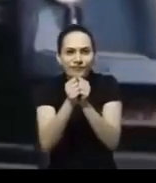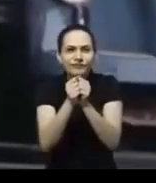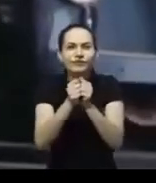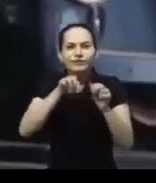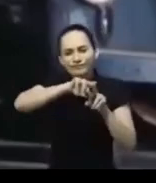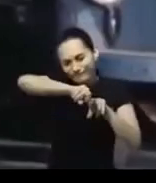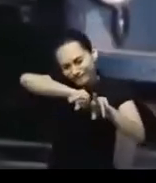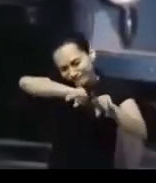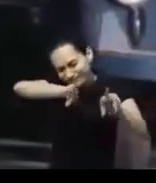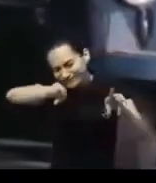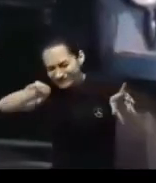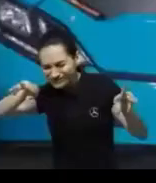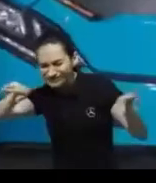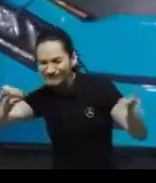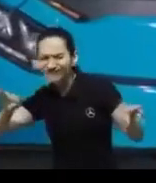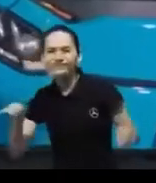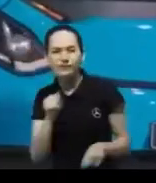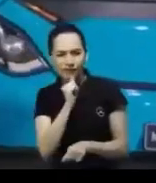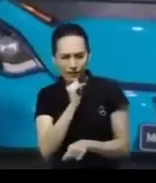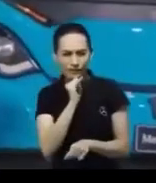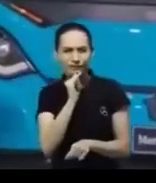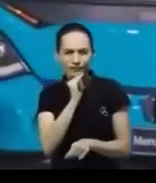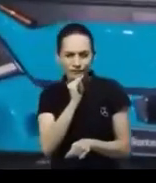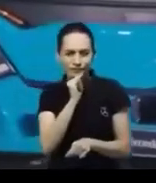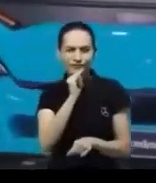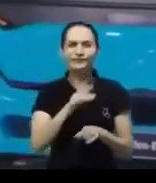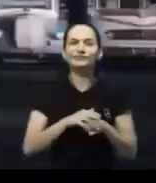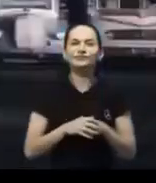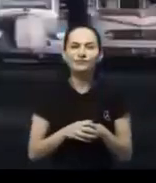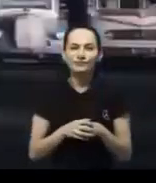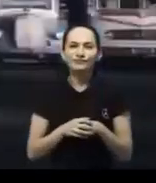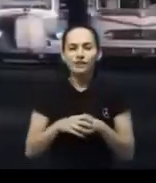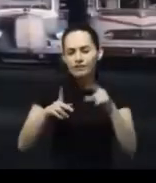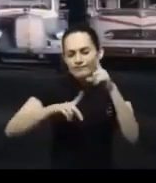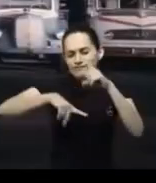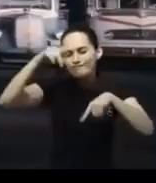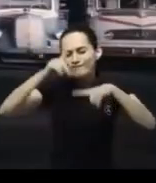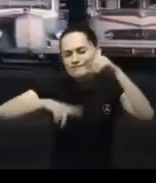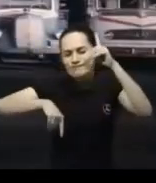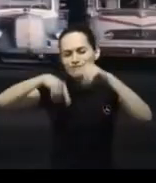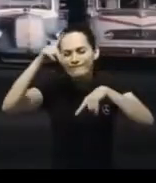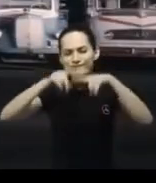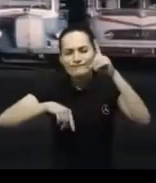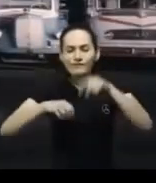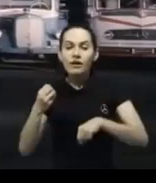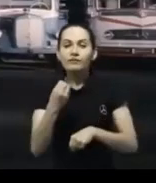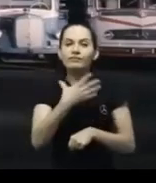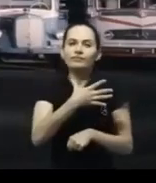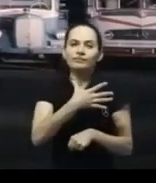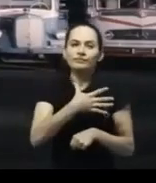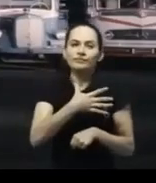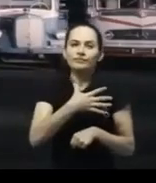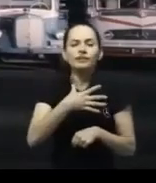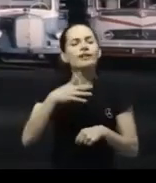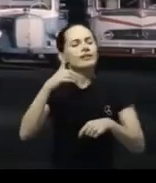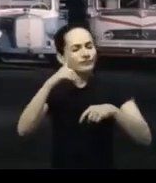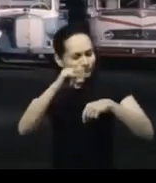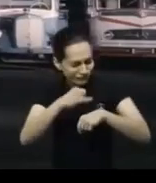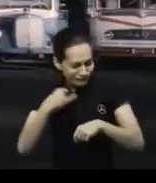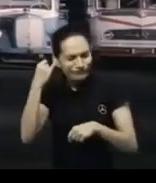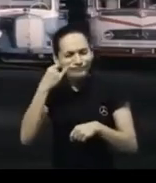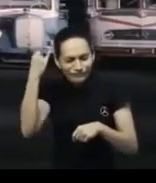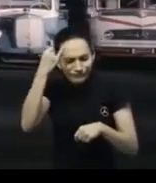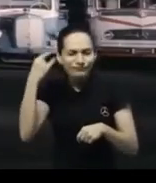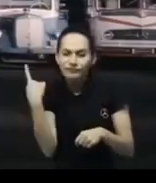Cello, a Tego e a Axor, compõe uma linha de produtos tão atual e tão protagonista